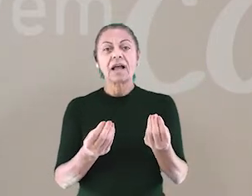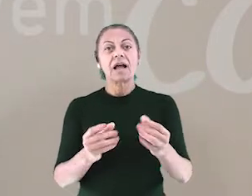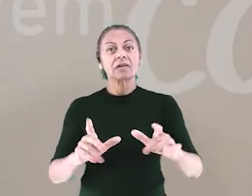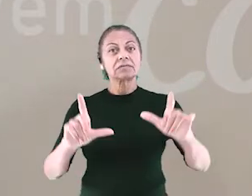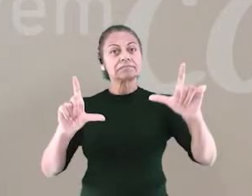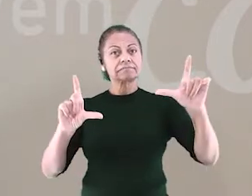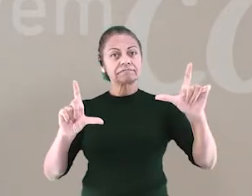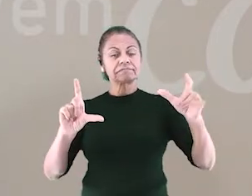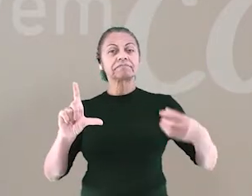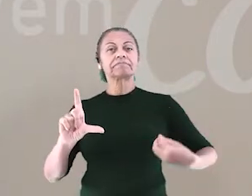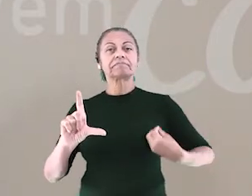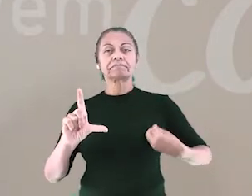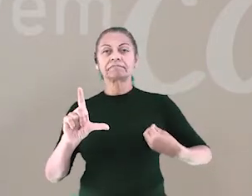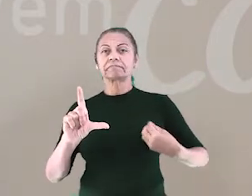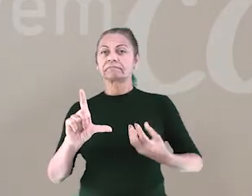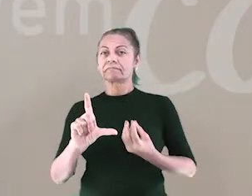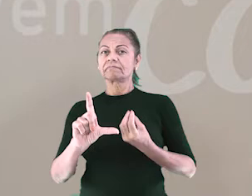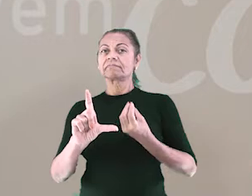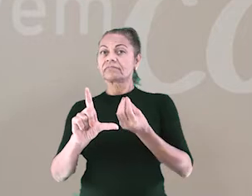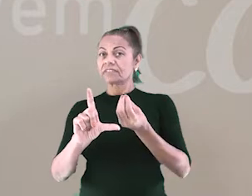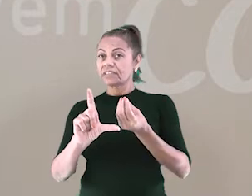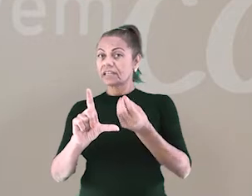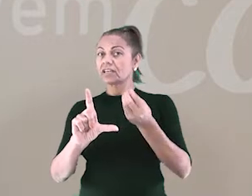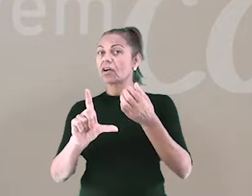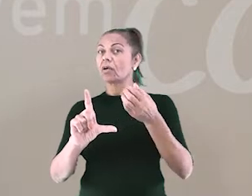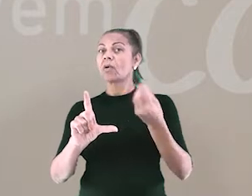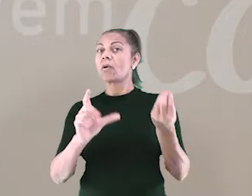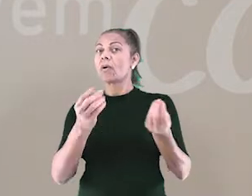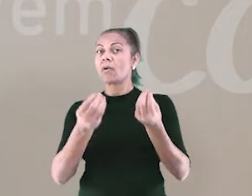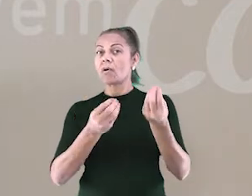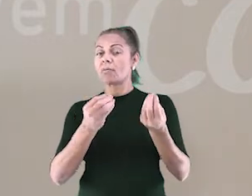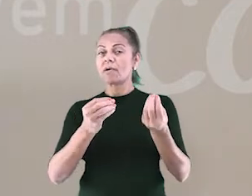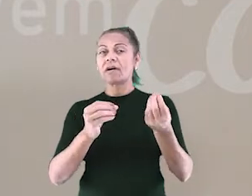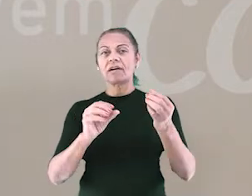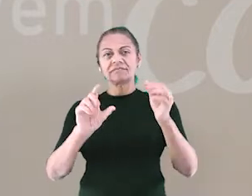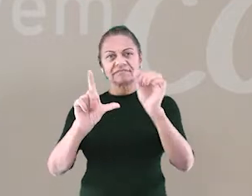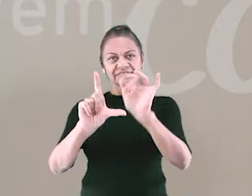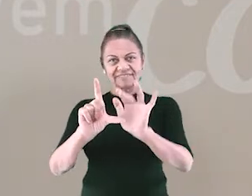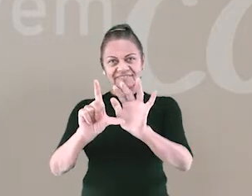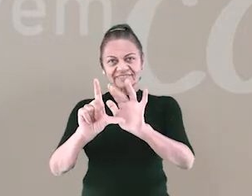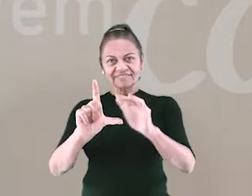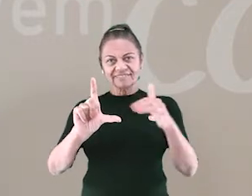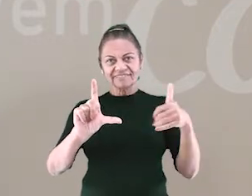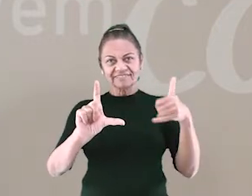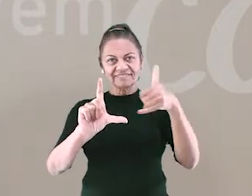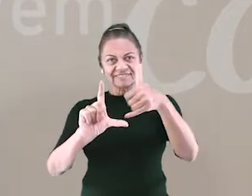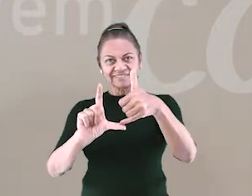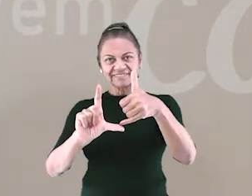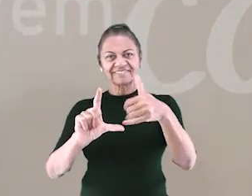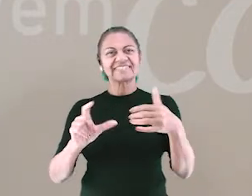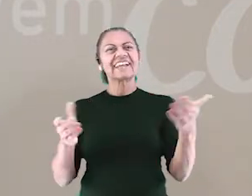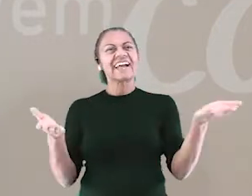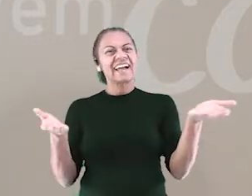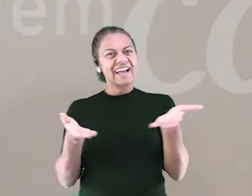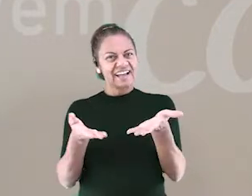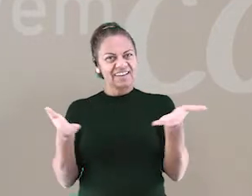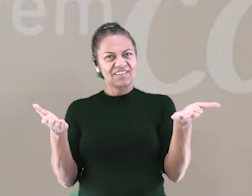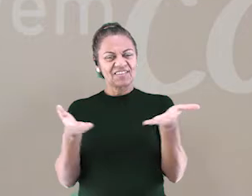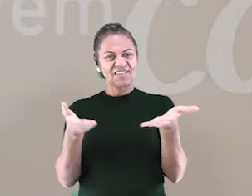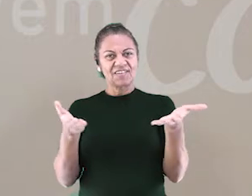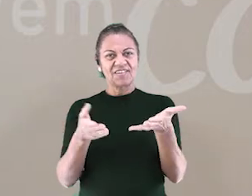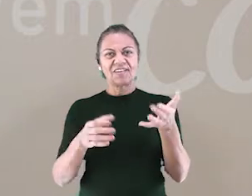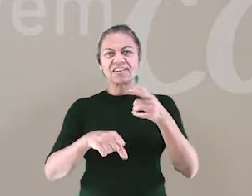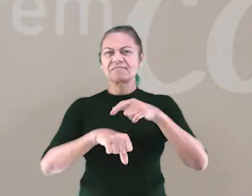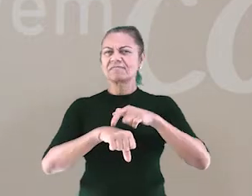confirmar a sua presença em sala de aula? Aponte a câmera do celular para o QR Code que fica ao lado da tela. Agora,